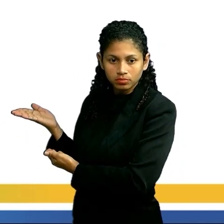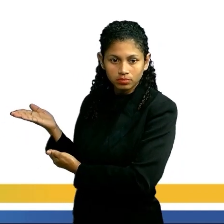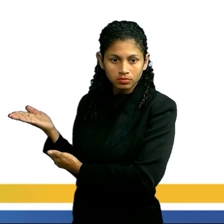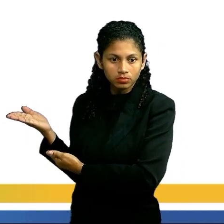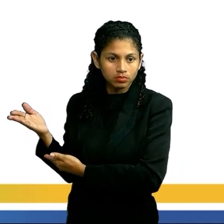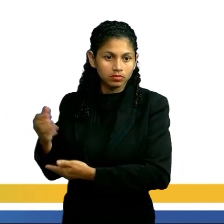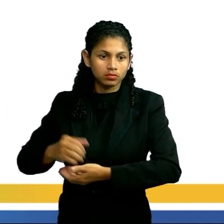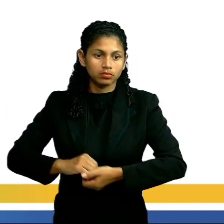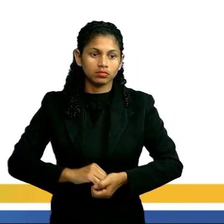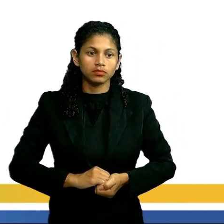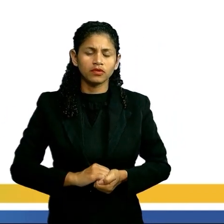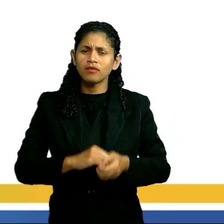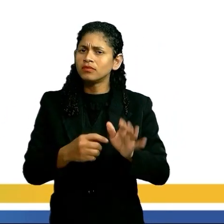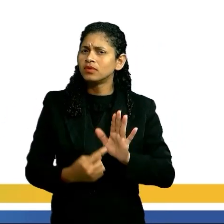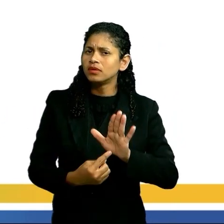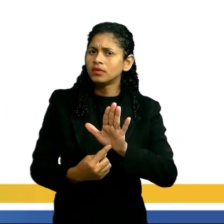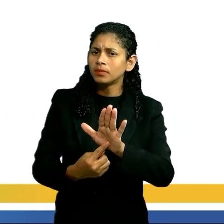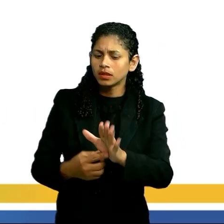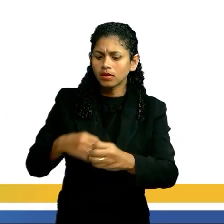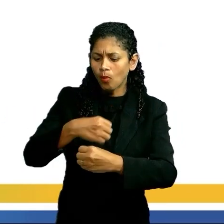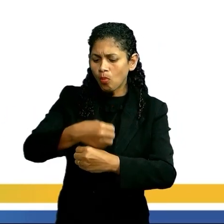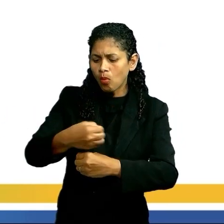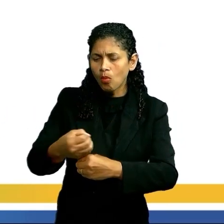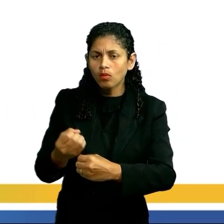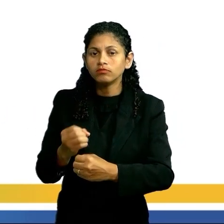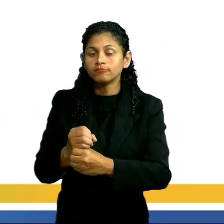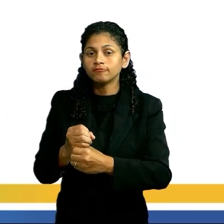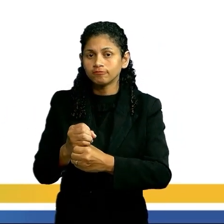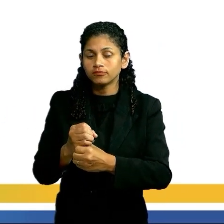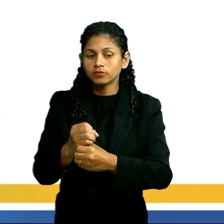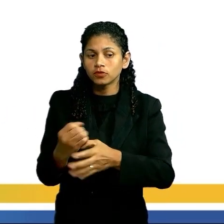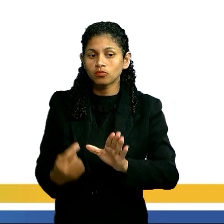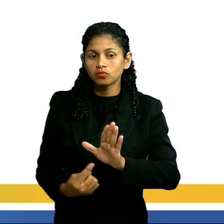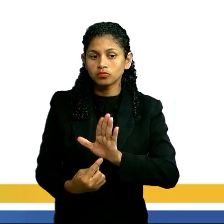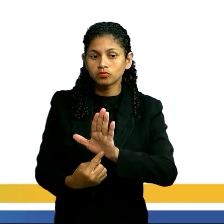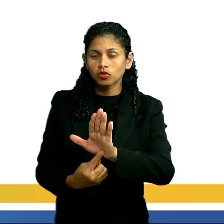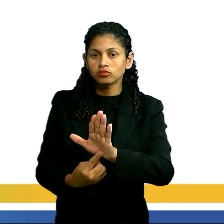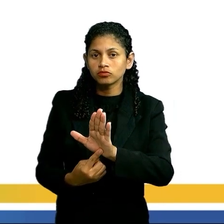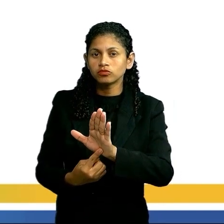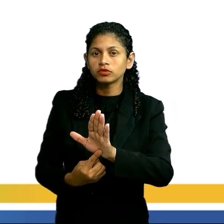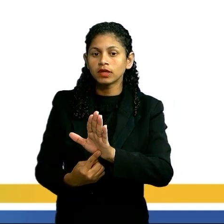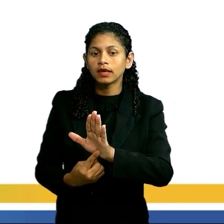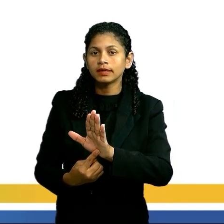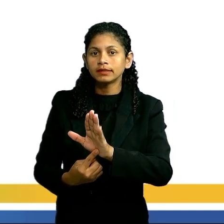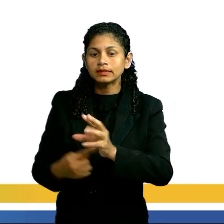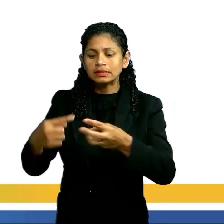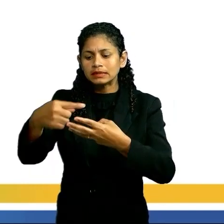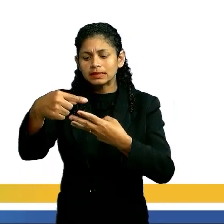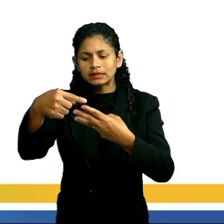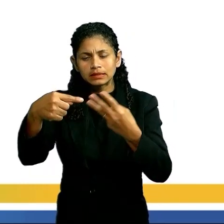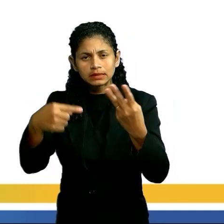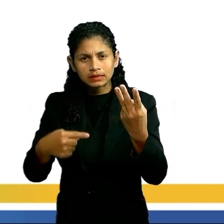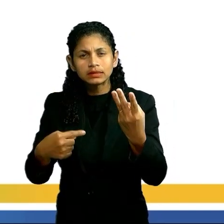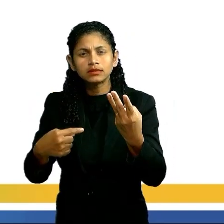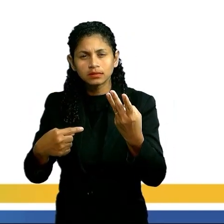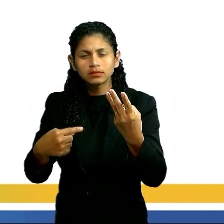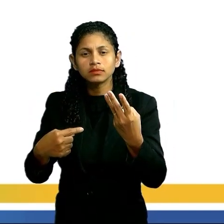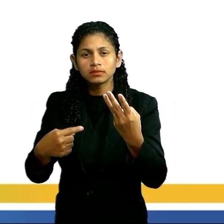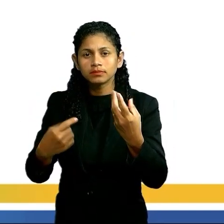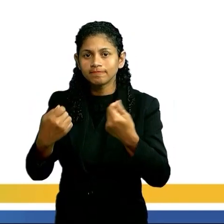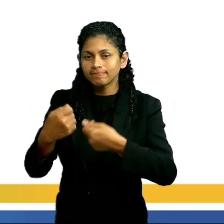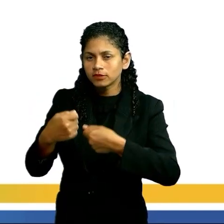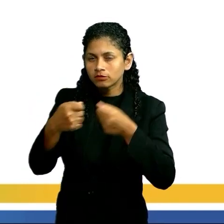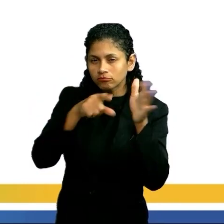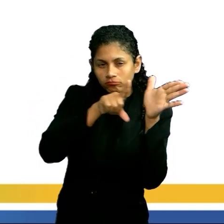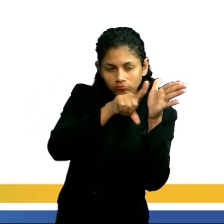como? Então, vai falar 3 sentenças e nós vamos ter que averiguar cada uma delas. Por quê?